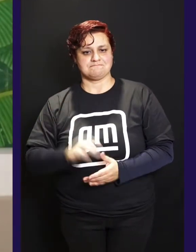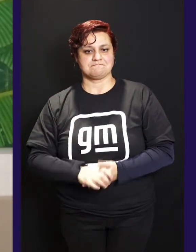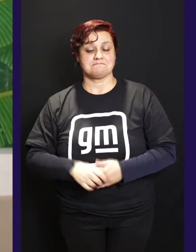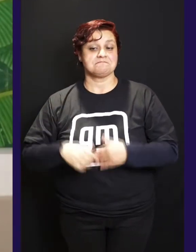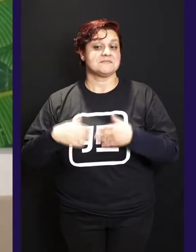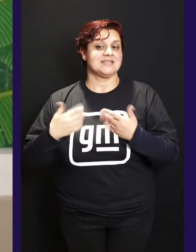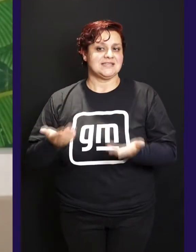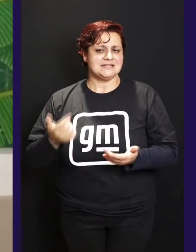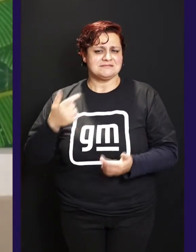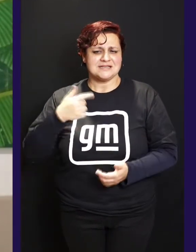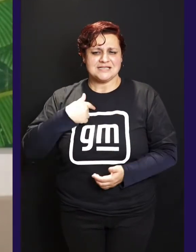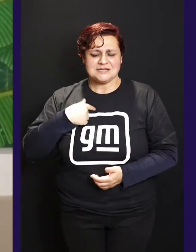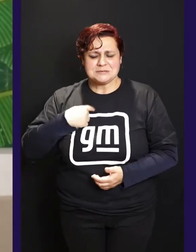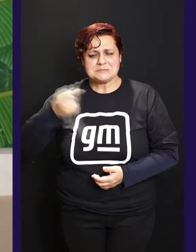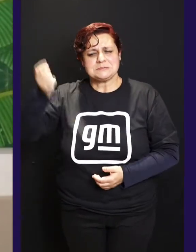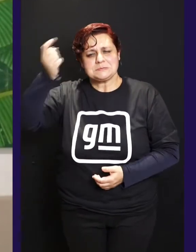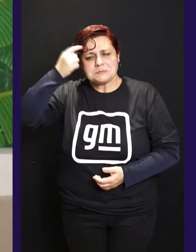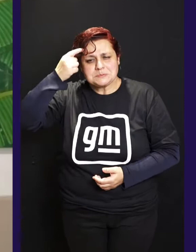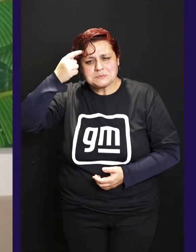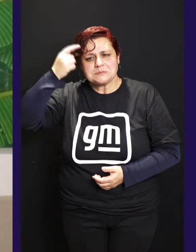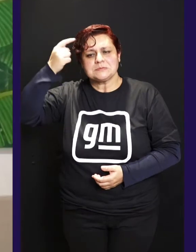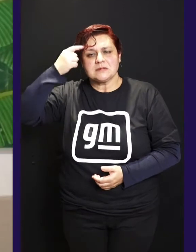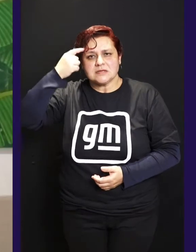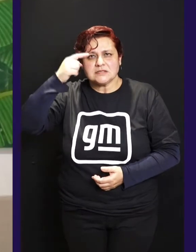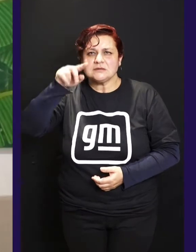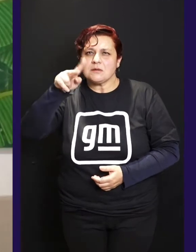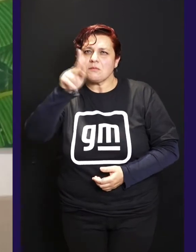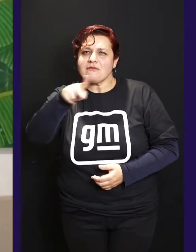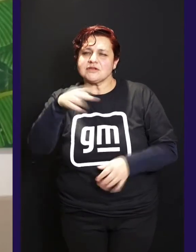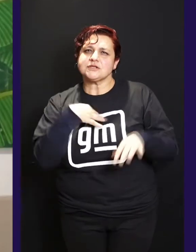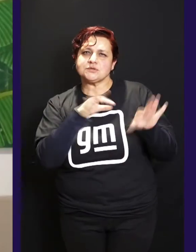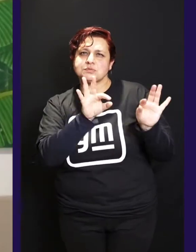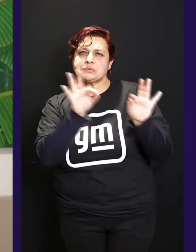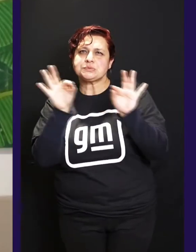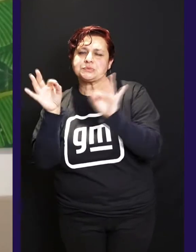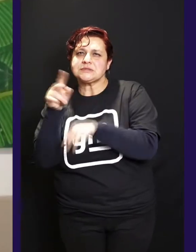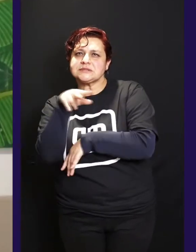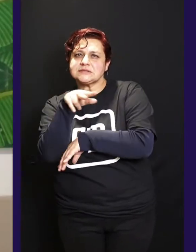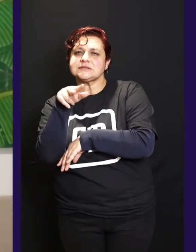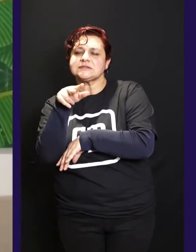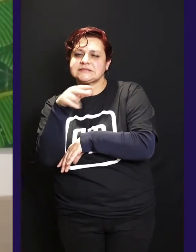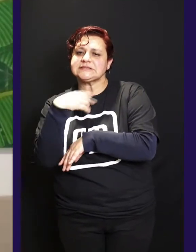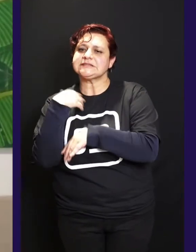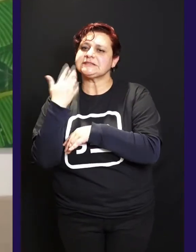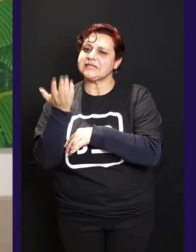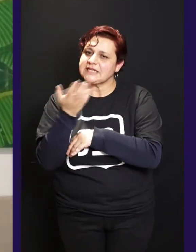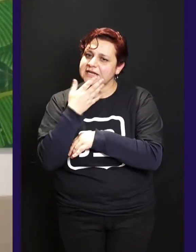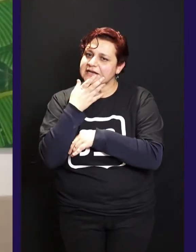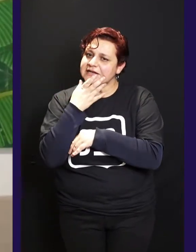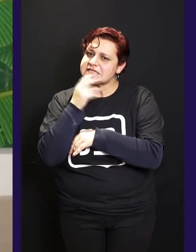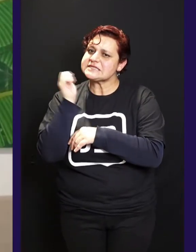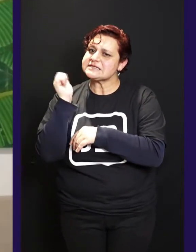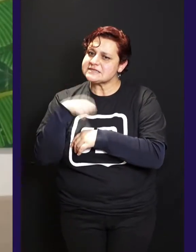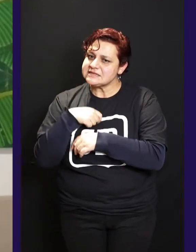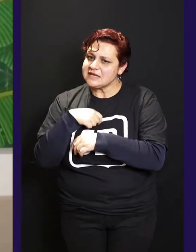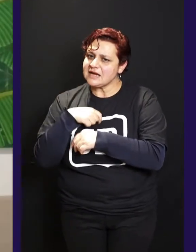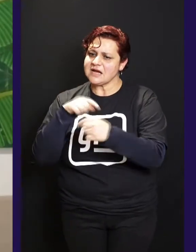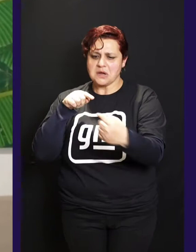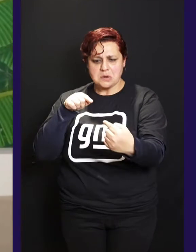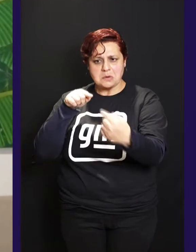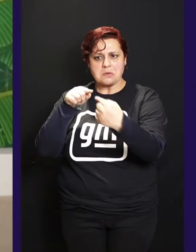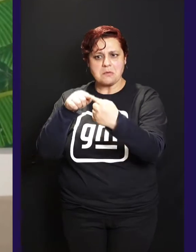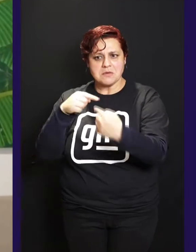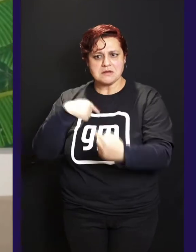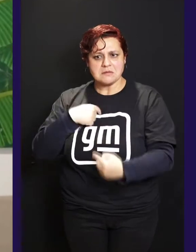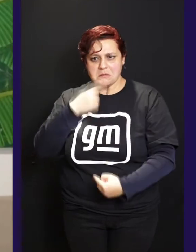E eu fiquei com aquilo na cabeça durante a aula, né? Eu falei, poxa, será que eu deveria considerar isso, né? Já que eu não tenho tanto espaço na